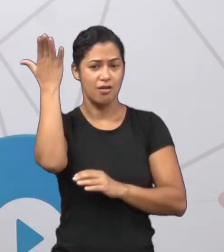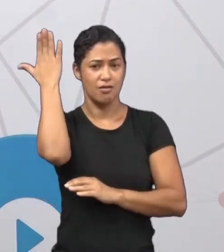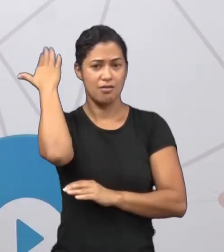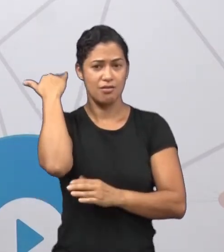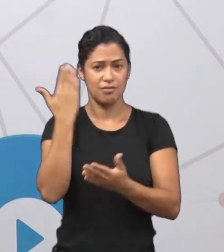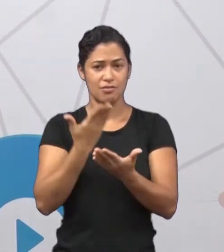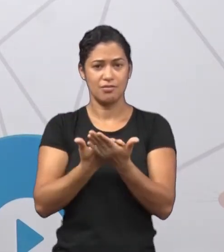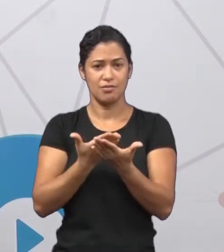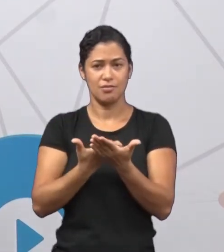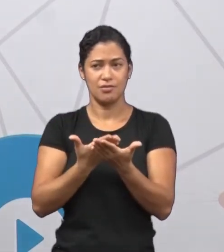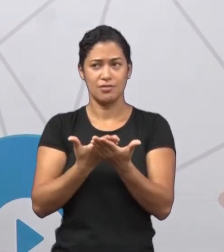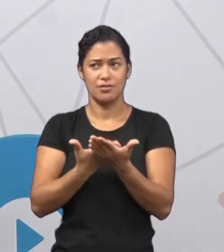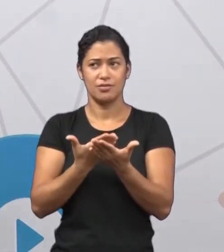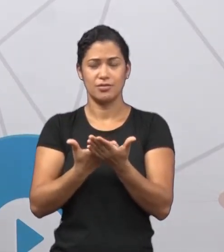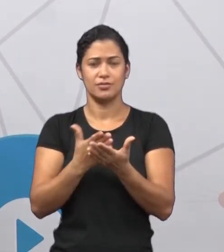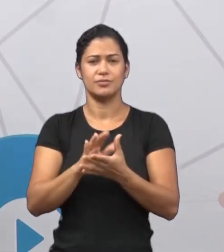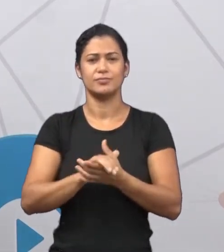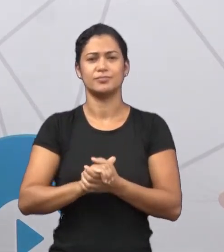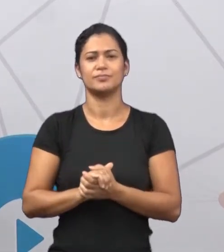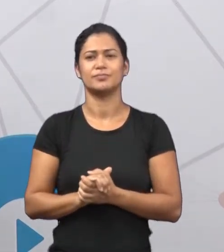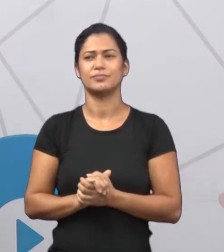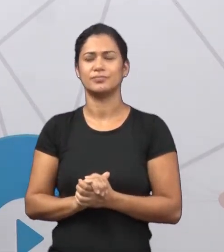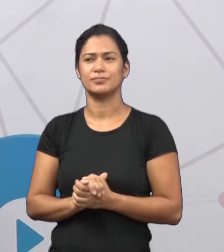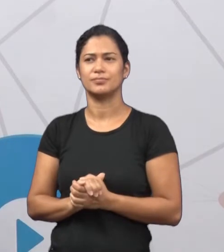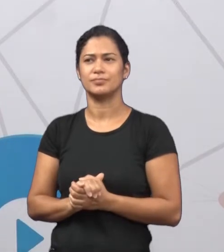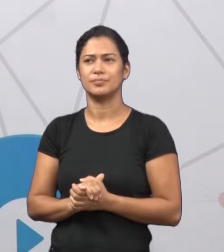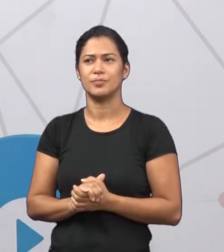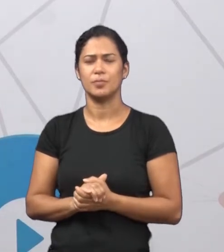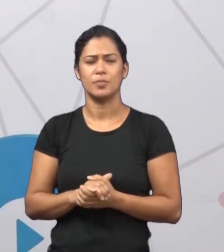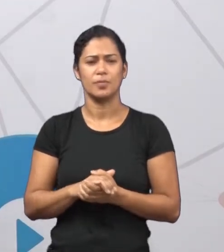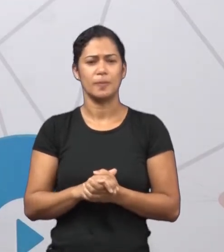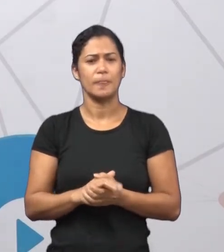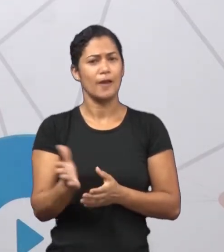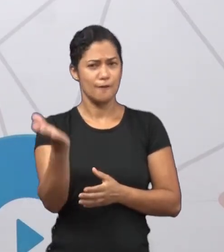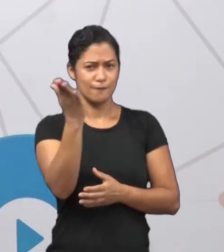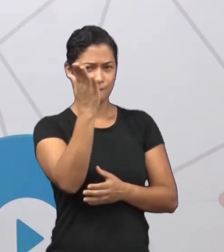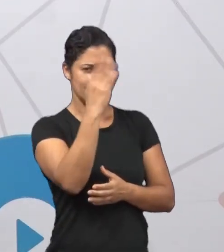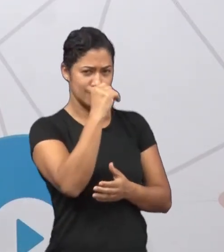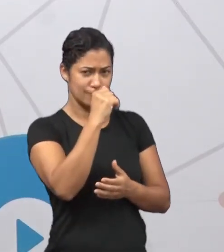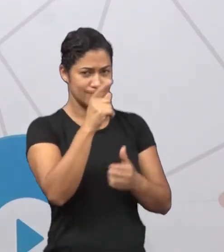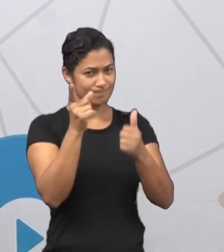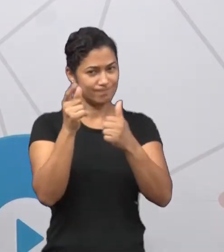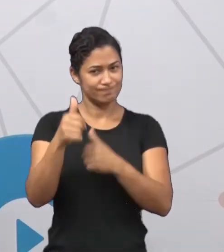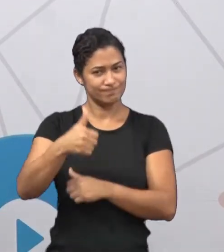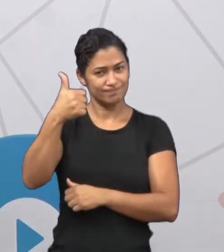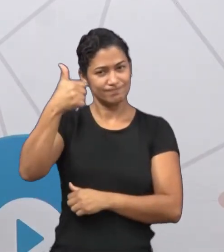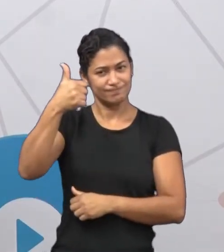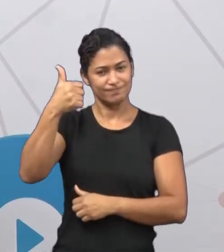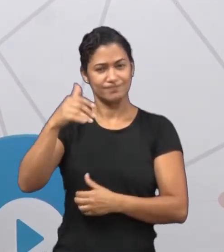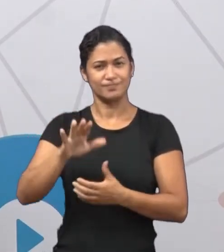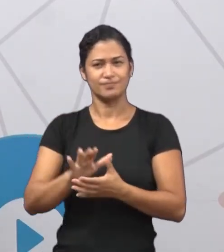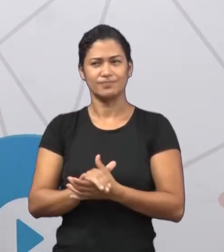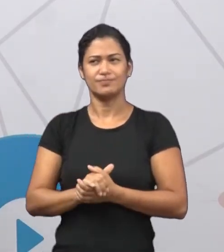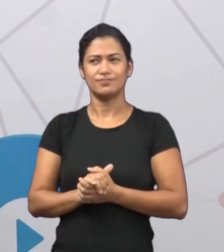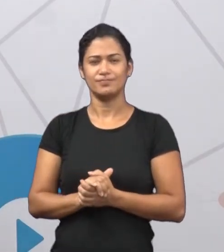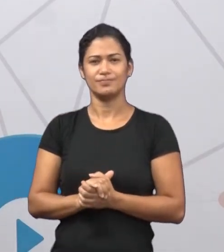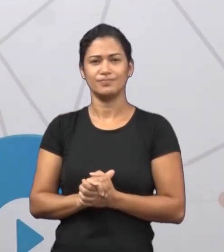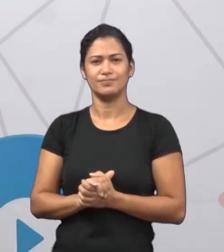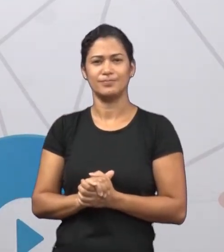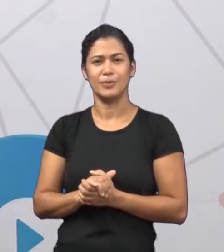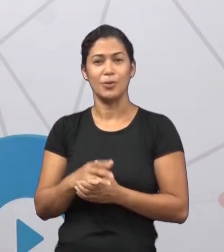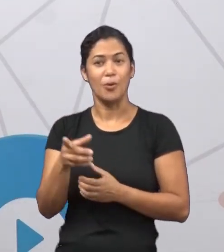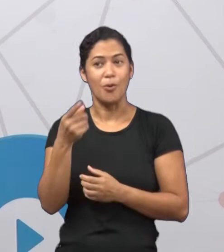nossa aula e vocês vão tirar de letra, eu tenho certeza disso. Vamos lá? A primeira, chegue mais um pouquinho perto